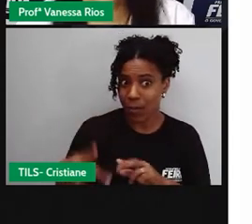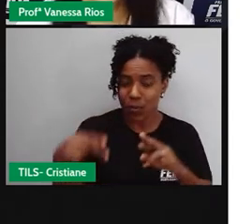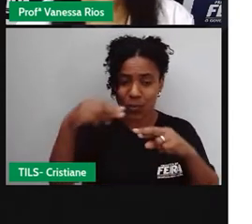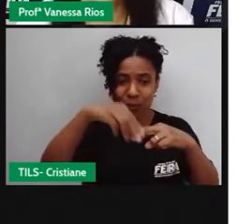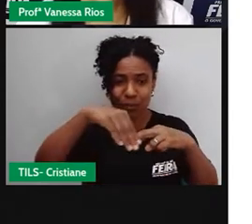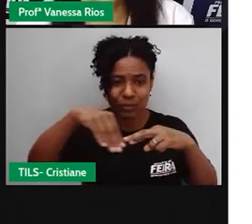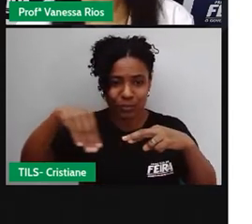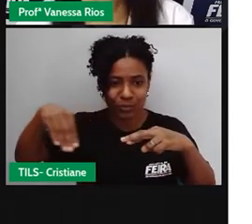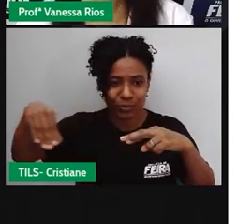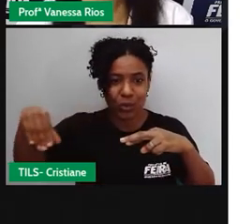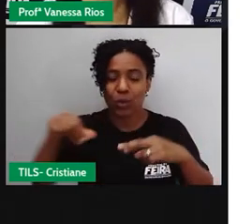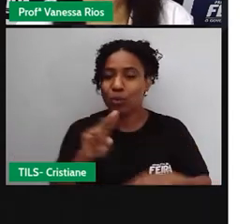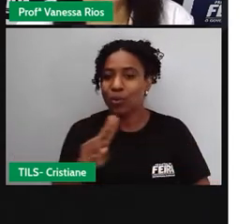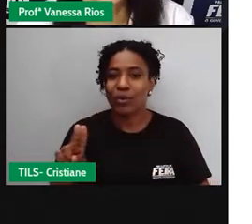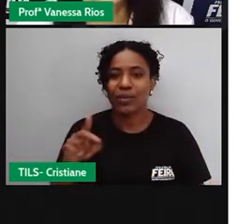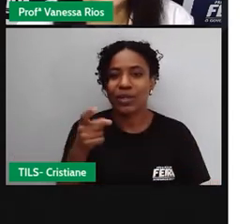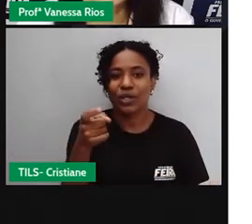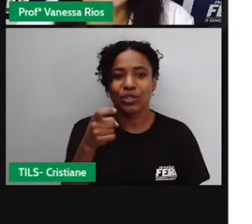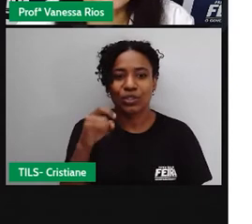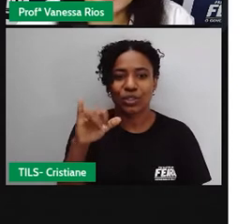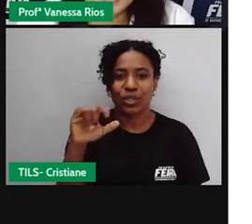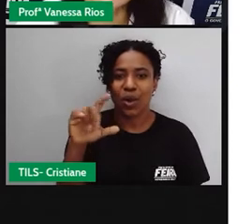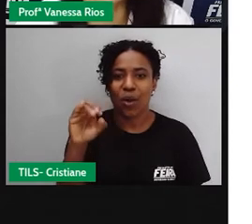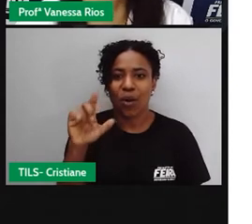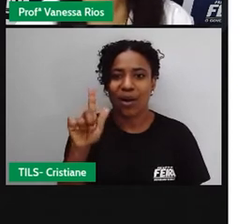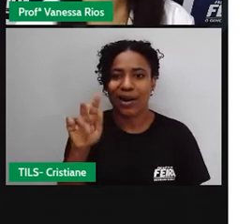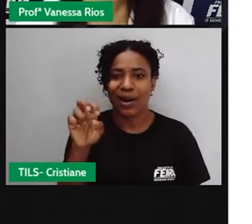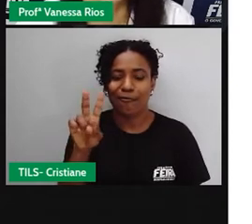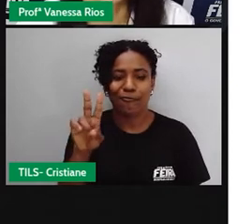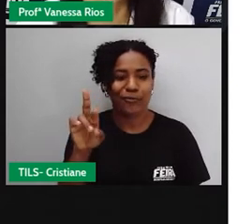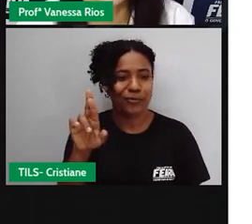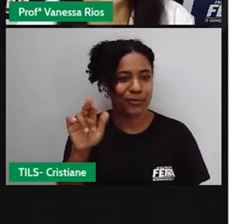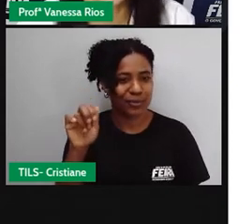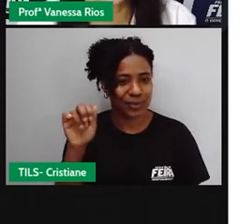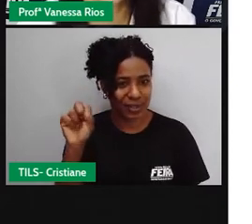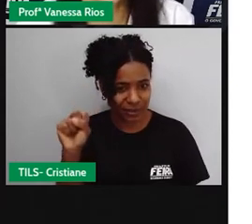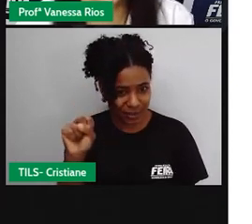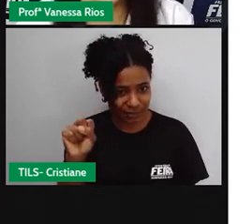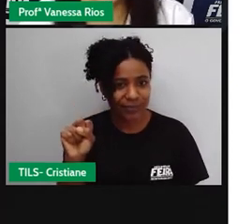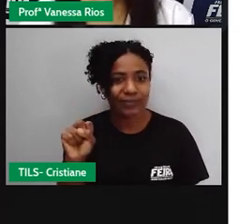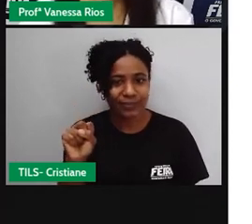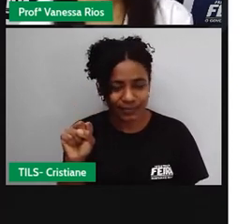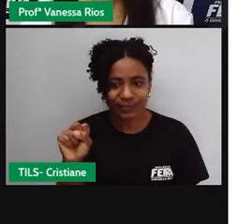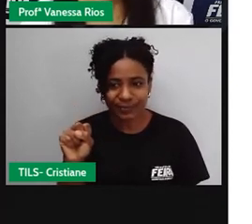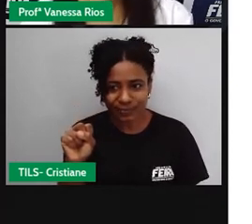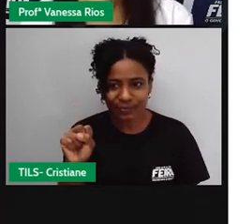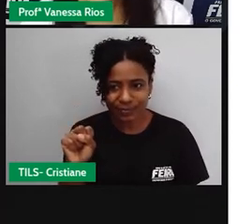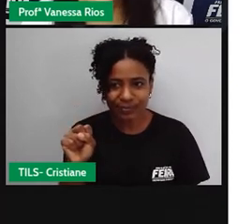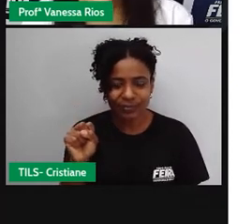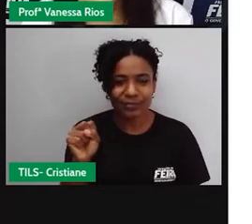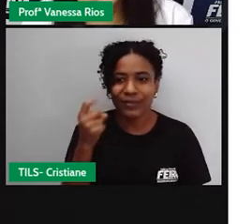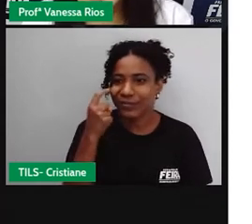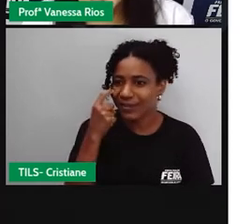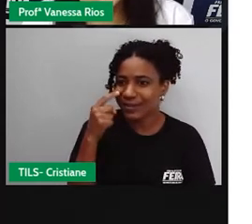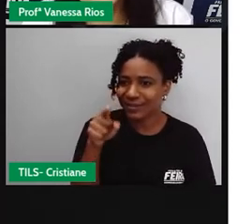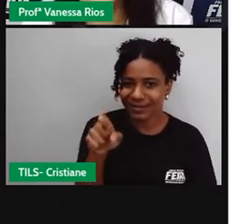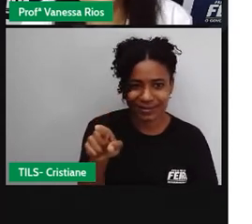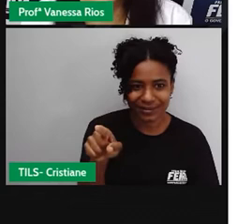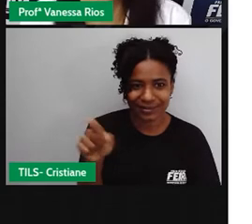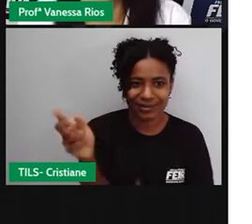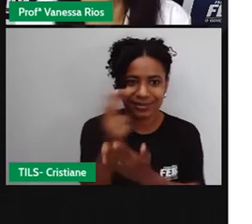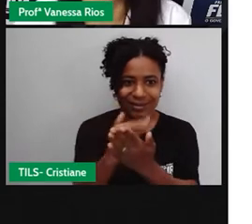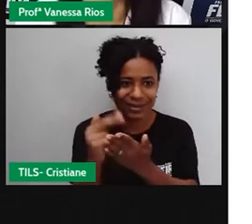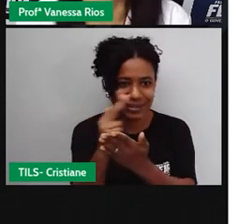as buscações chamadas de xilogravuras, que esse, a Pró colocou até a imagem aí, serve como exemplo, né? Para a